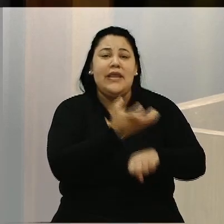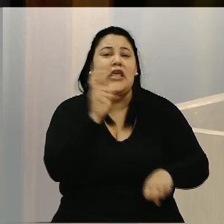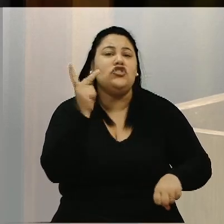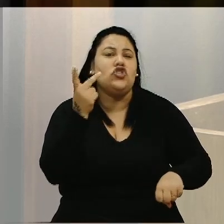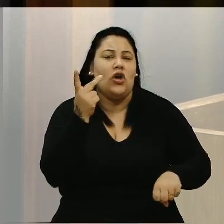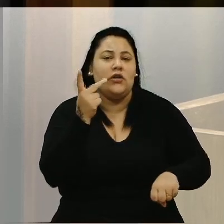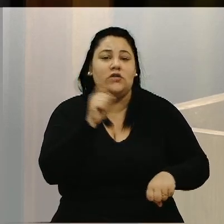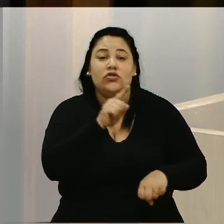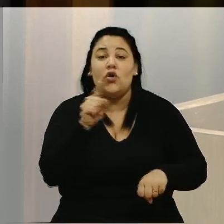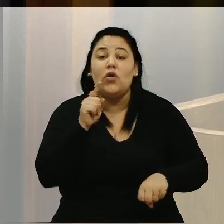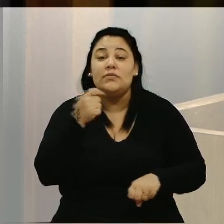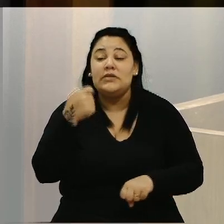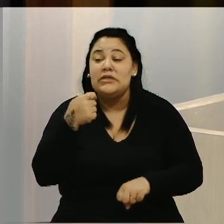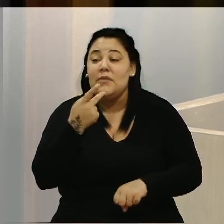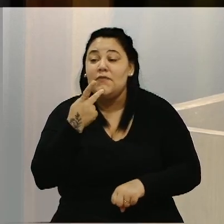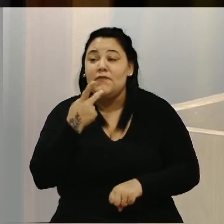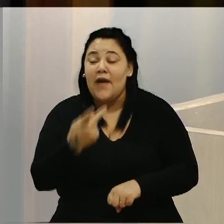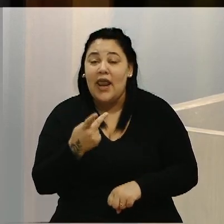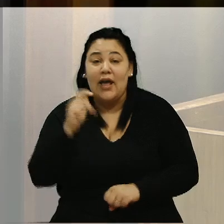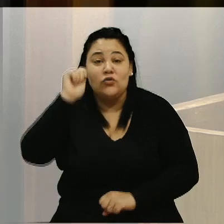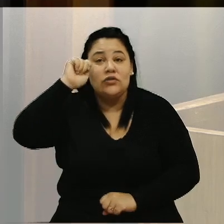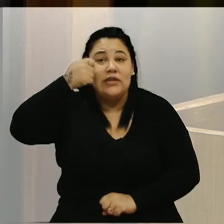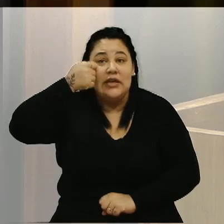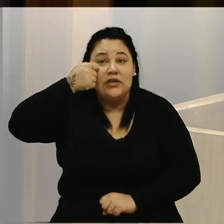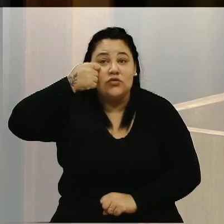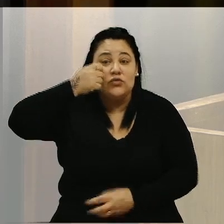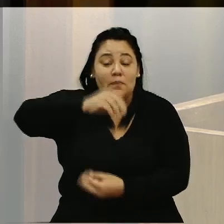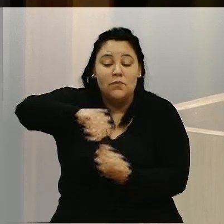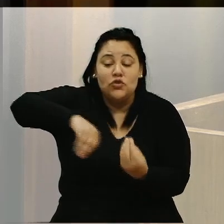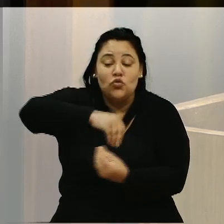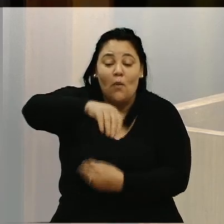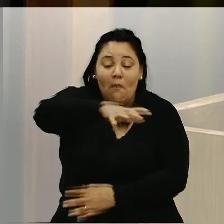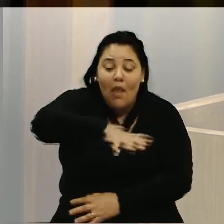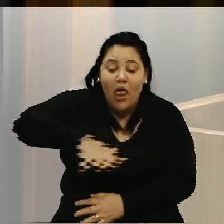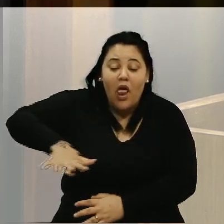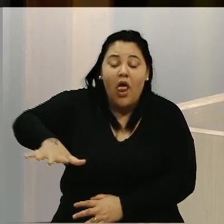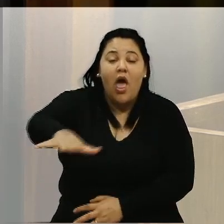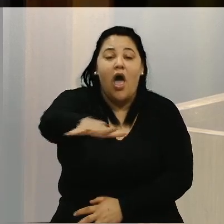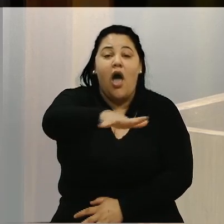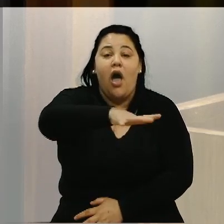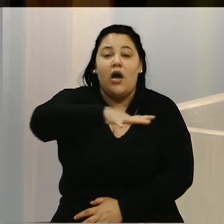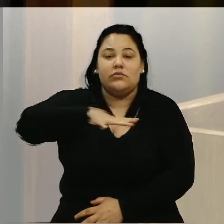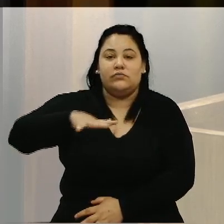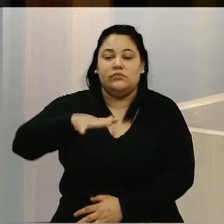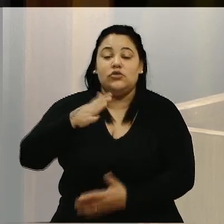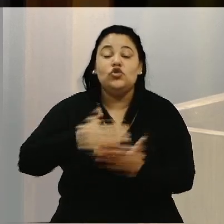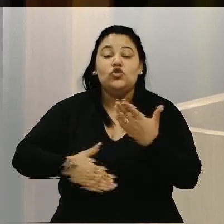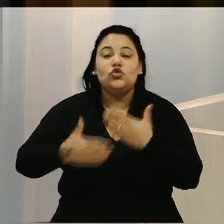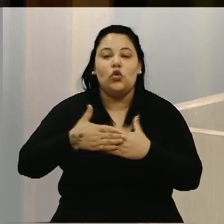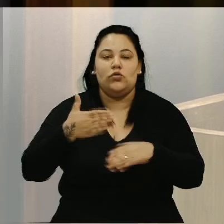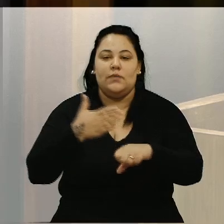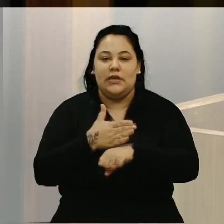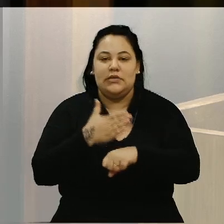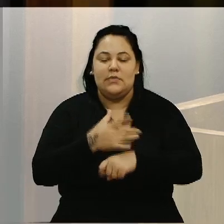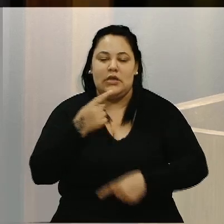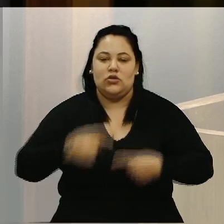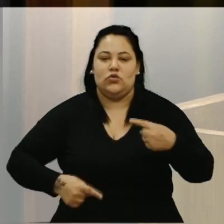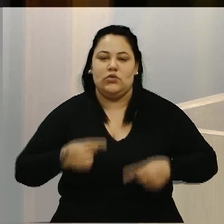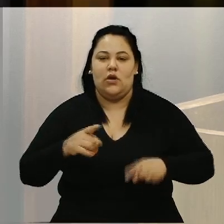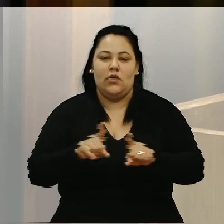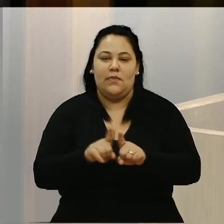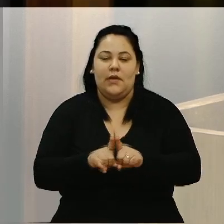falar dos negros e negras de forma intersetorial, englobando tudo, englobando todos.